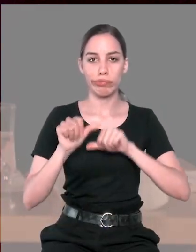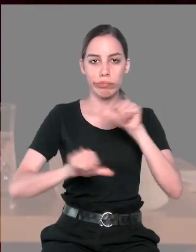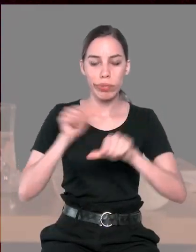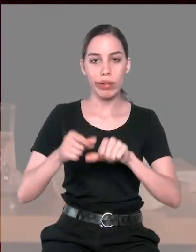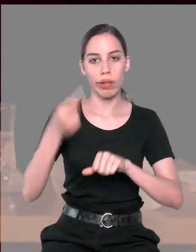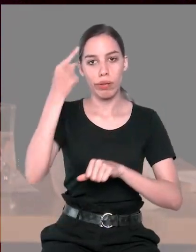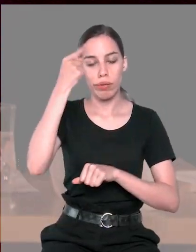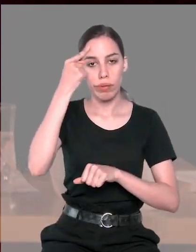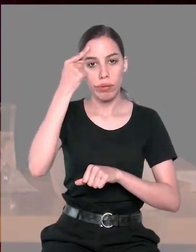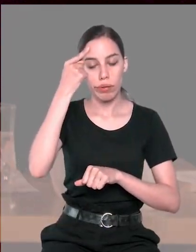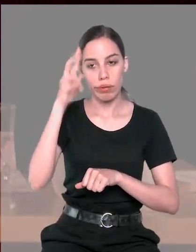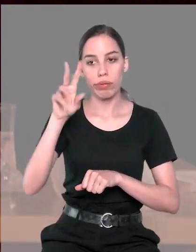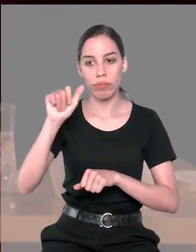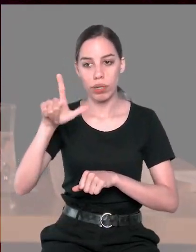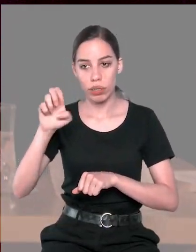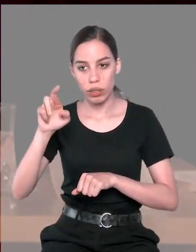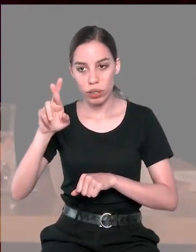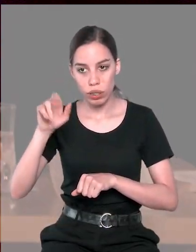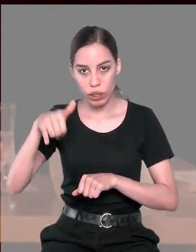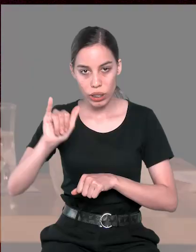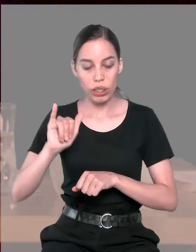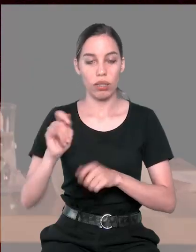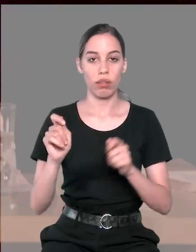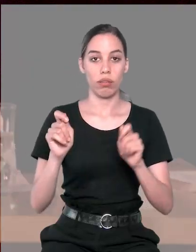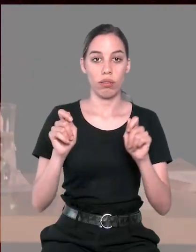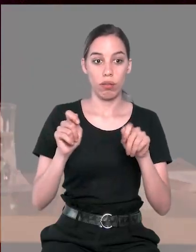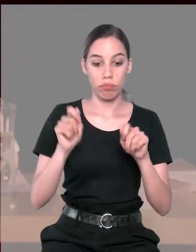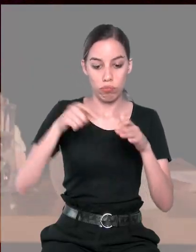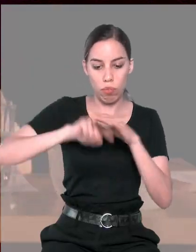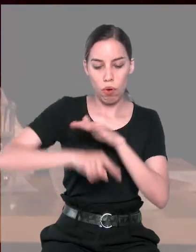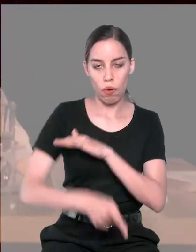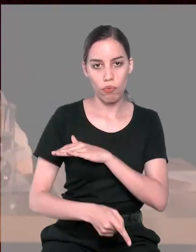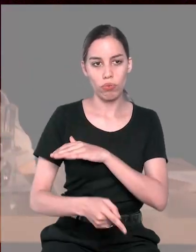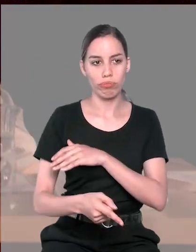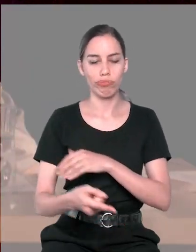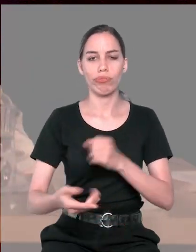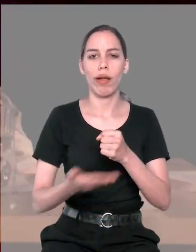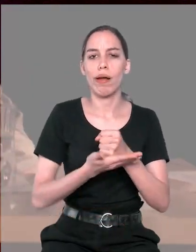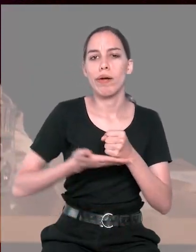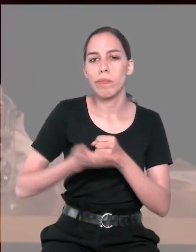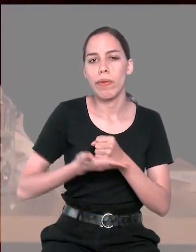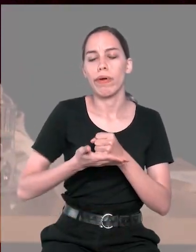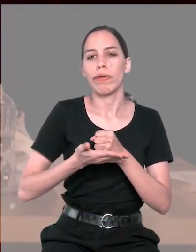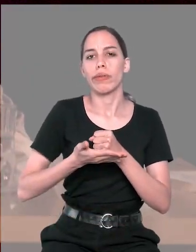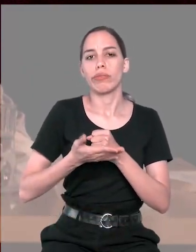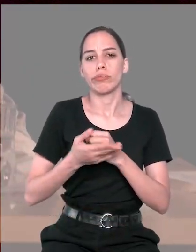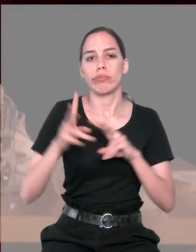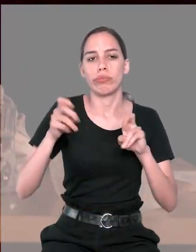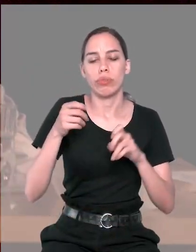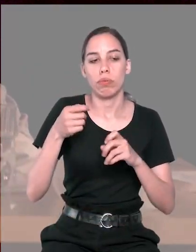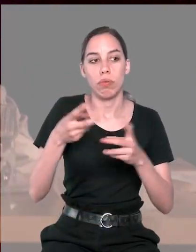compreensão do projeto de pensamento de Valéry, ao finalmente destacar a profunda unidade que fundamenta uma das mais